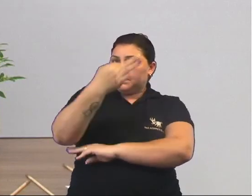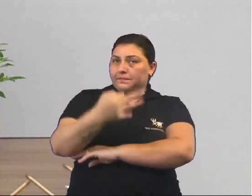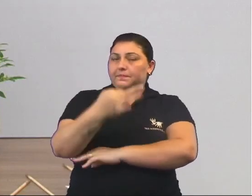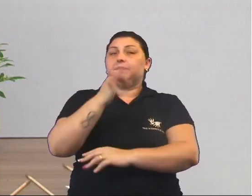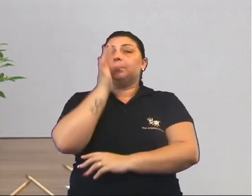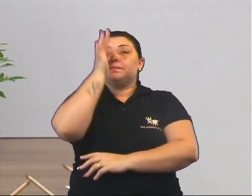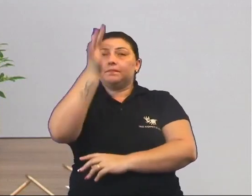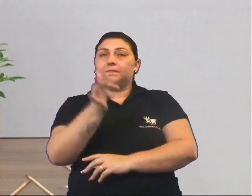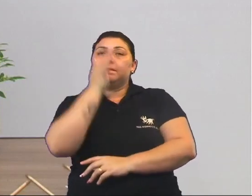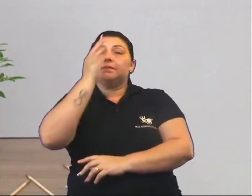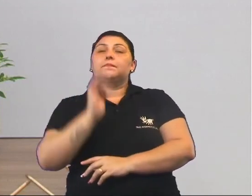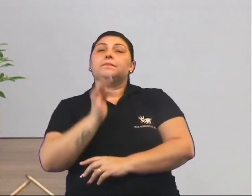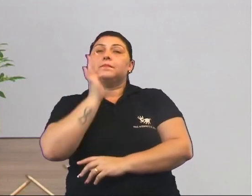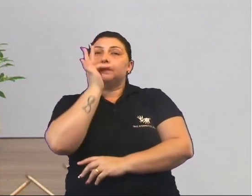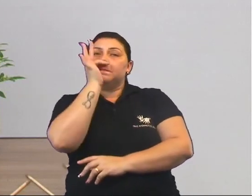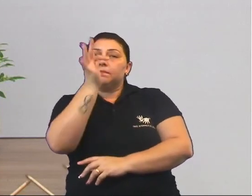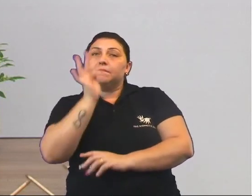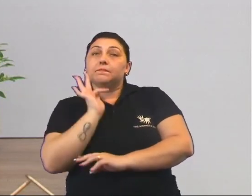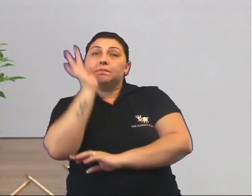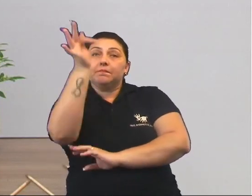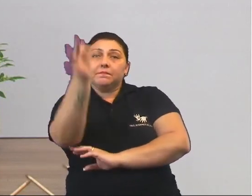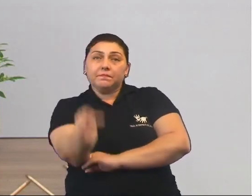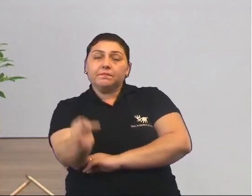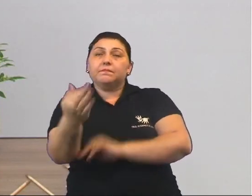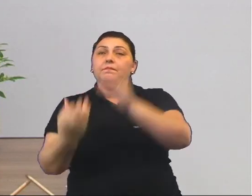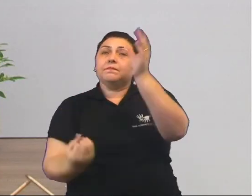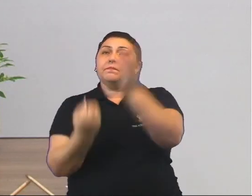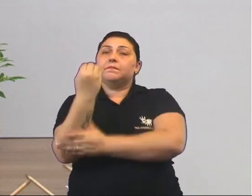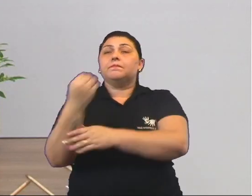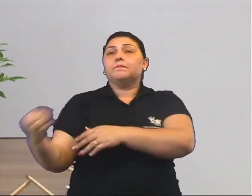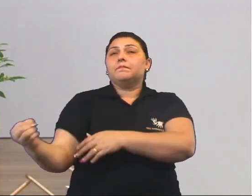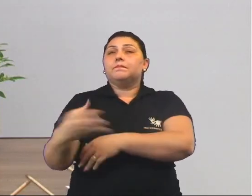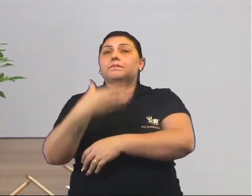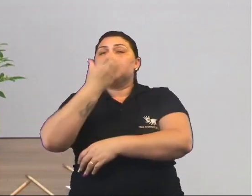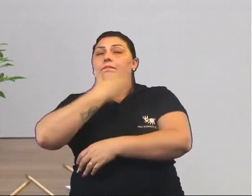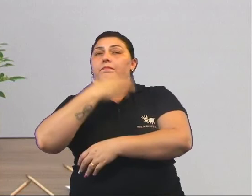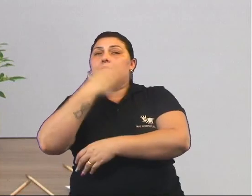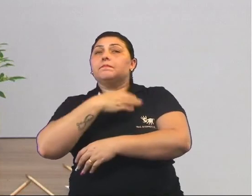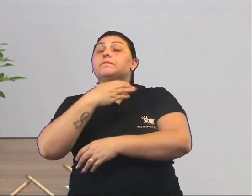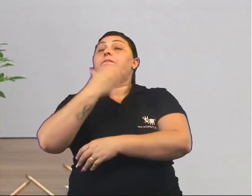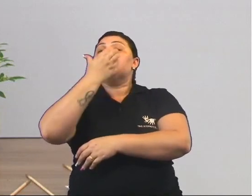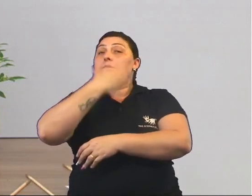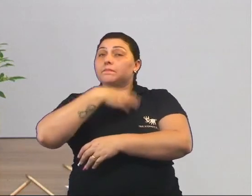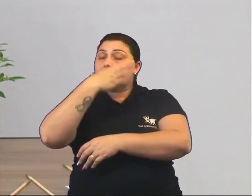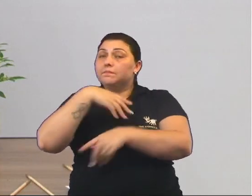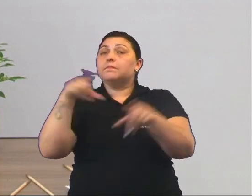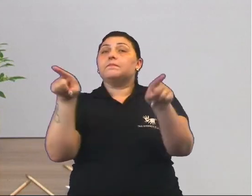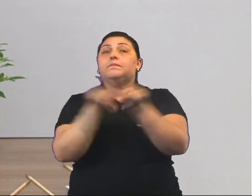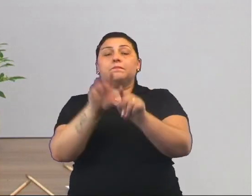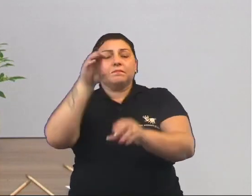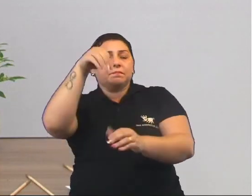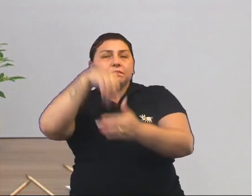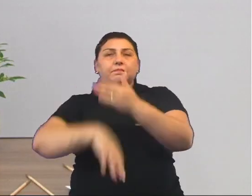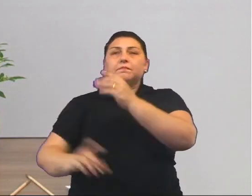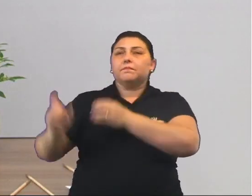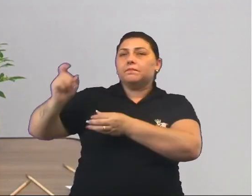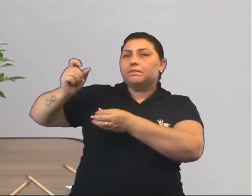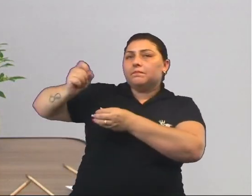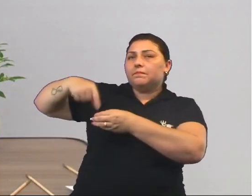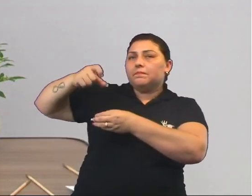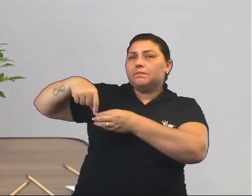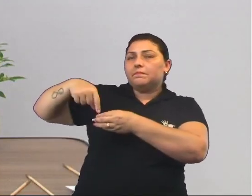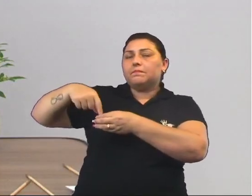As flores, que futuramente vão dar origem aos frutos, e os frutos, onde são guardados